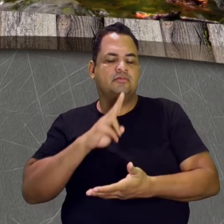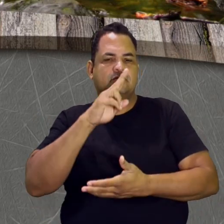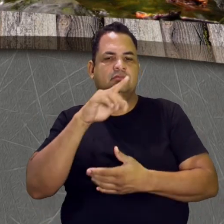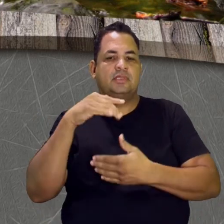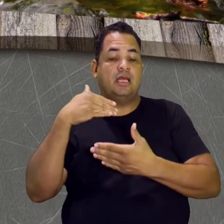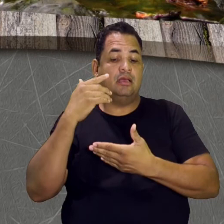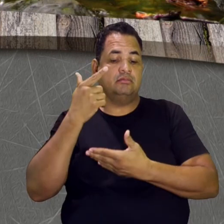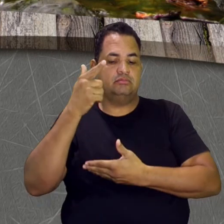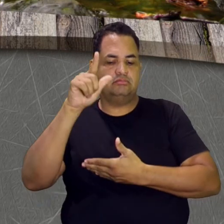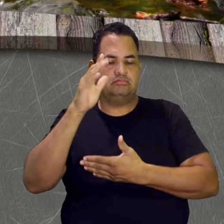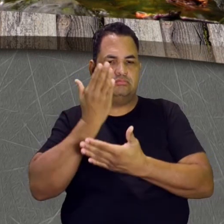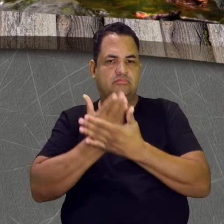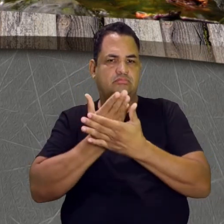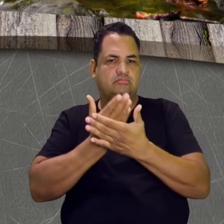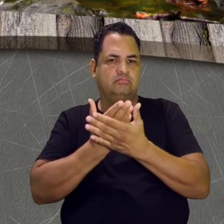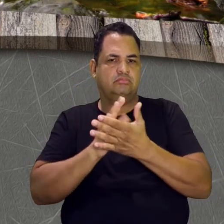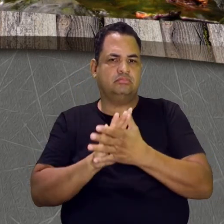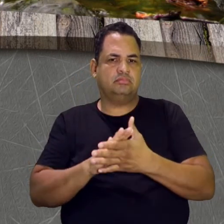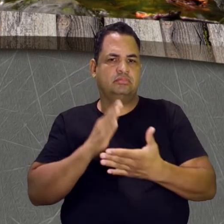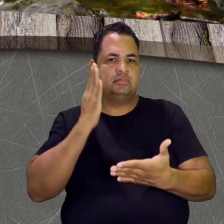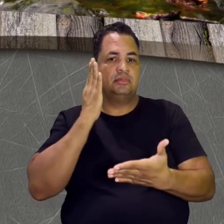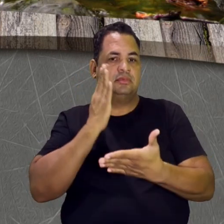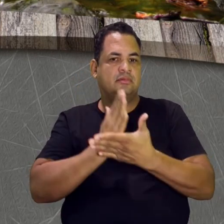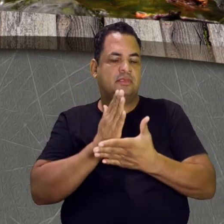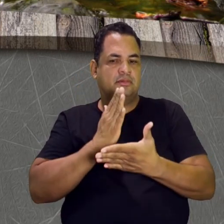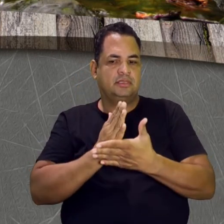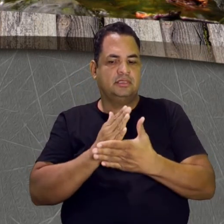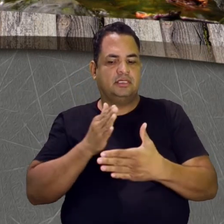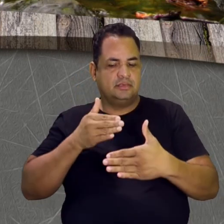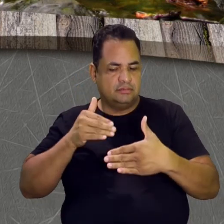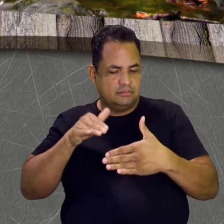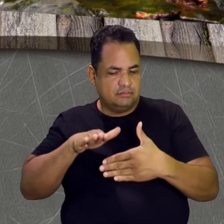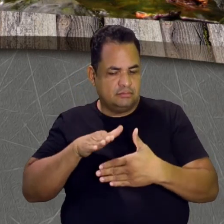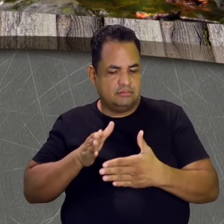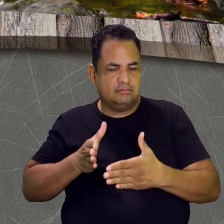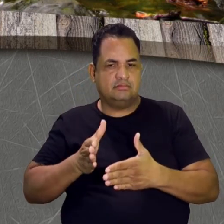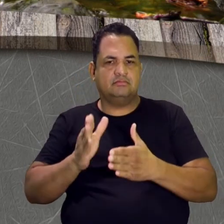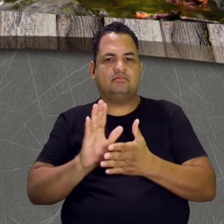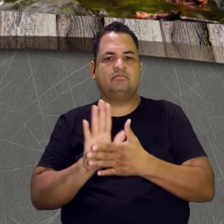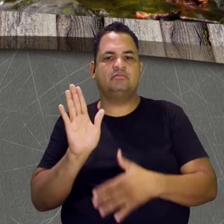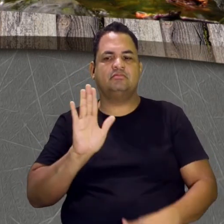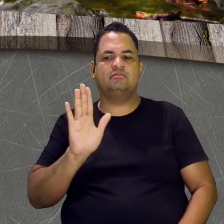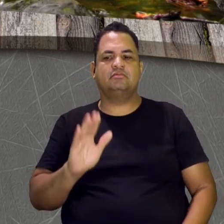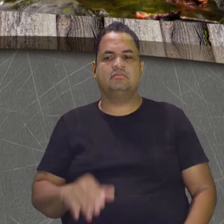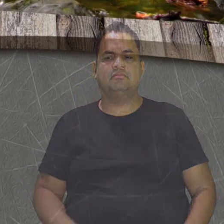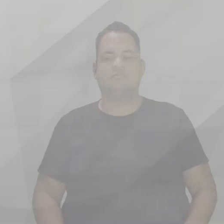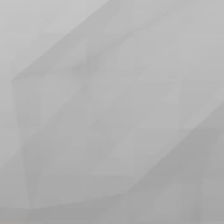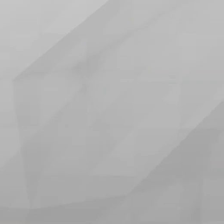nossa próxima aula, porque a gente está aí, ó, na metade do caminho. Vamos junto. Tchau, tchau.